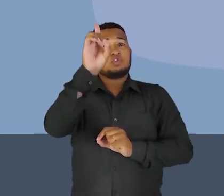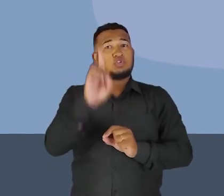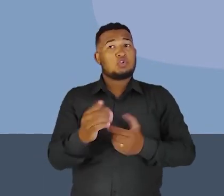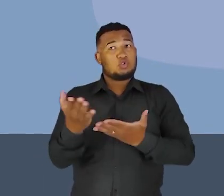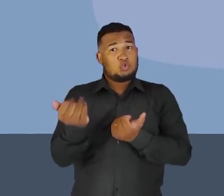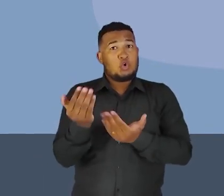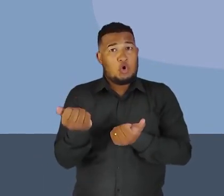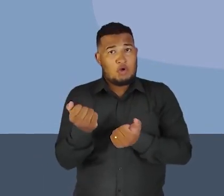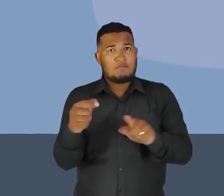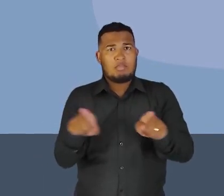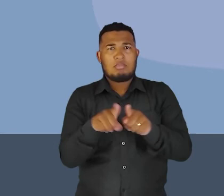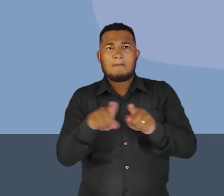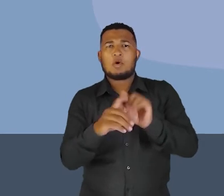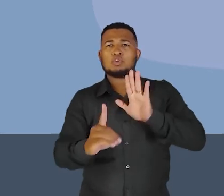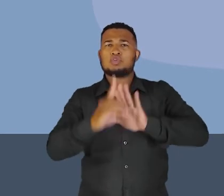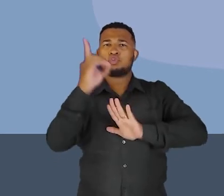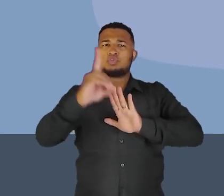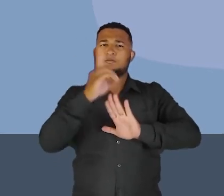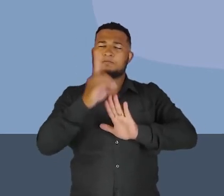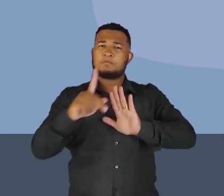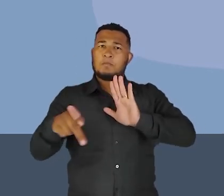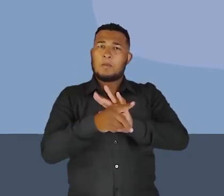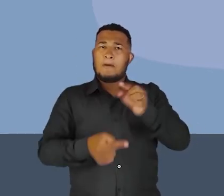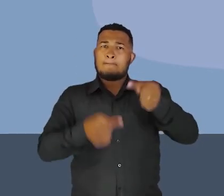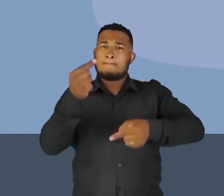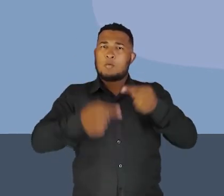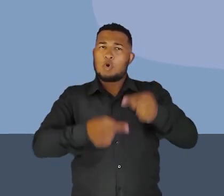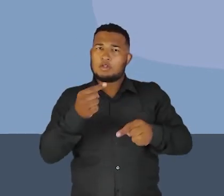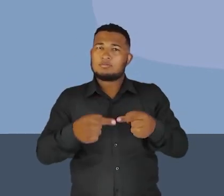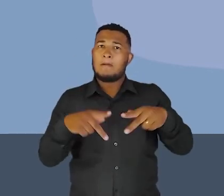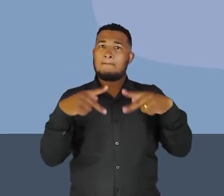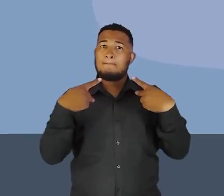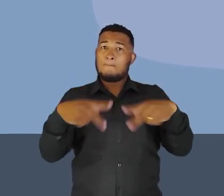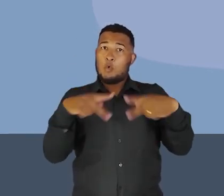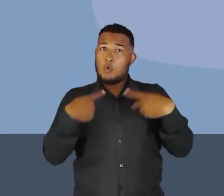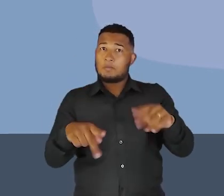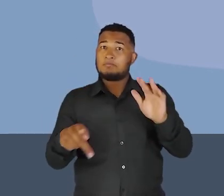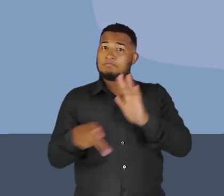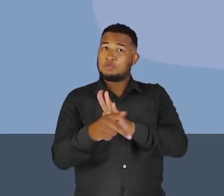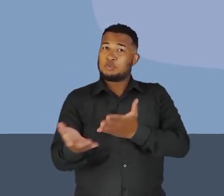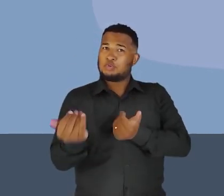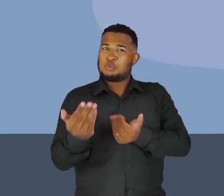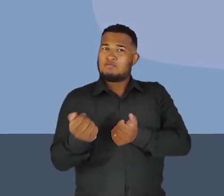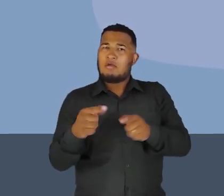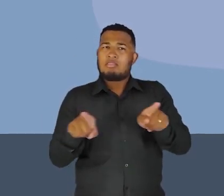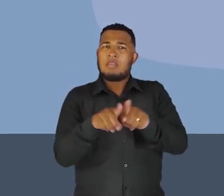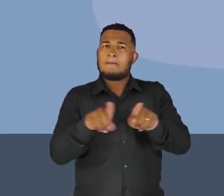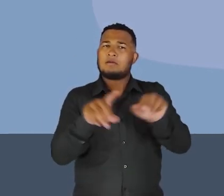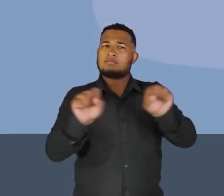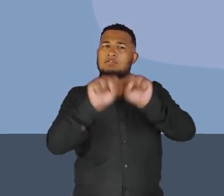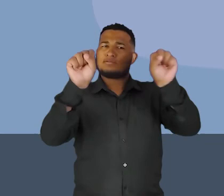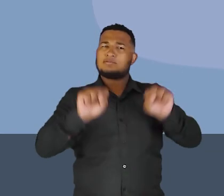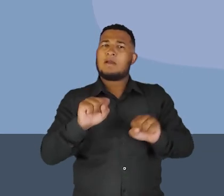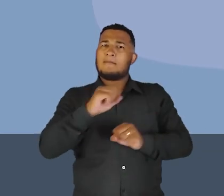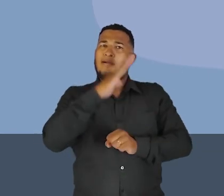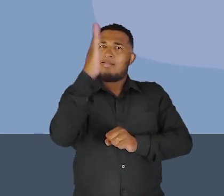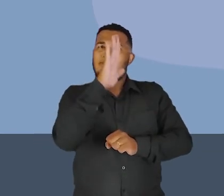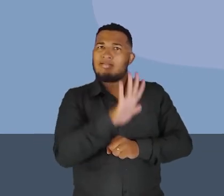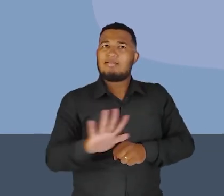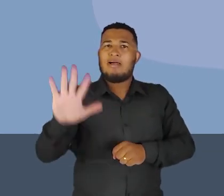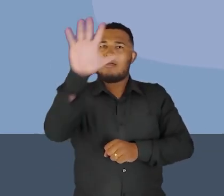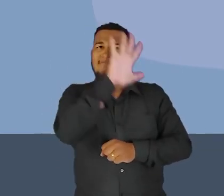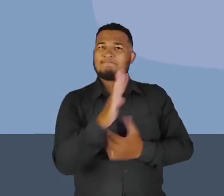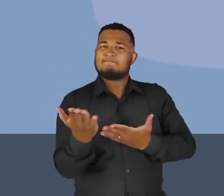os princípios e diretrizes das políticas públicas da juventude e dispõe sobre o Sistema Nacional de Juventude, tá? E